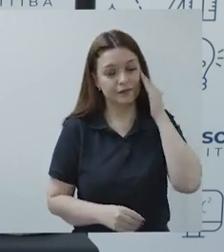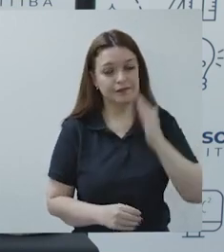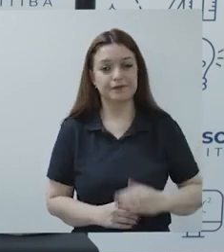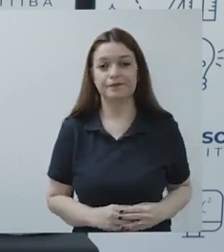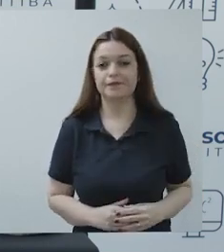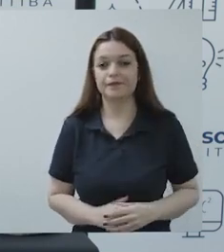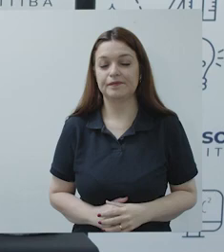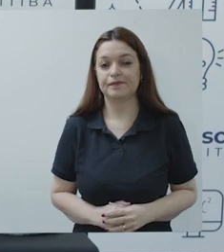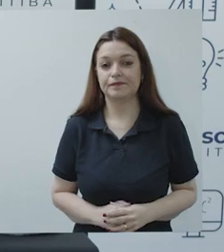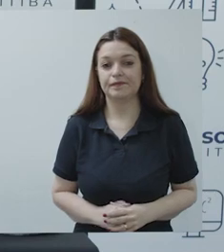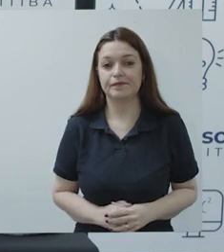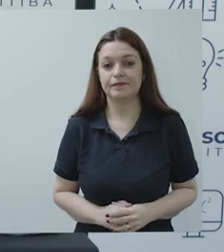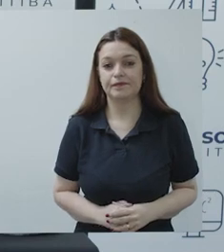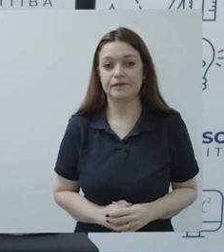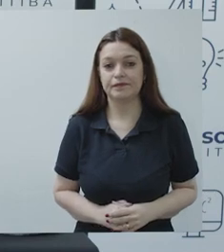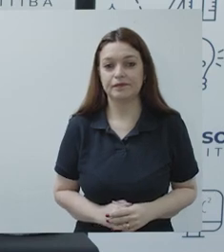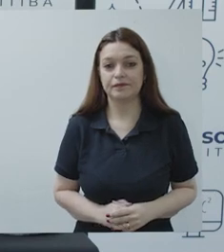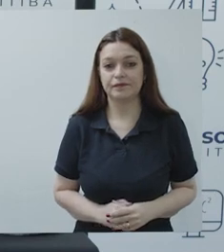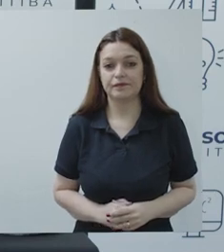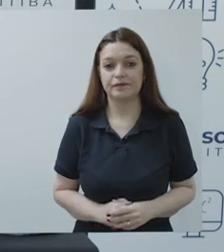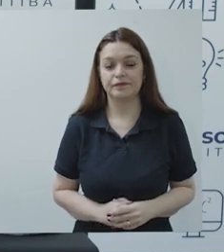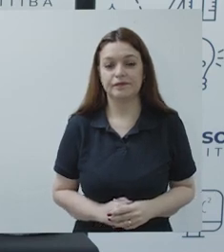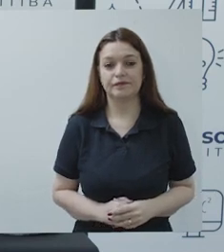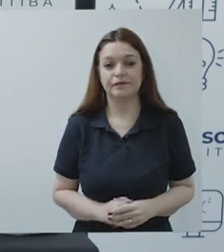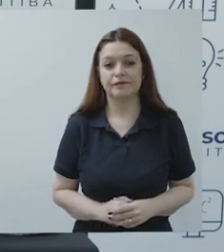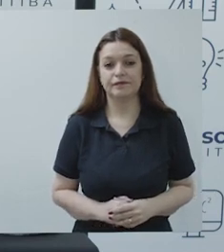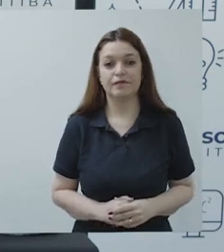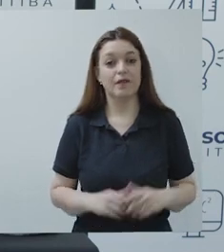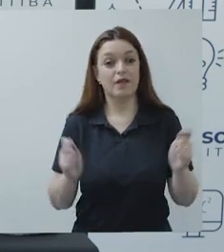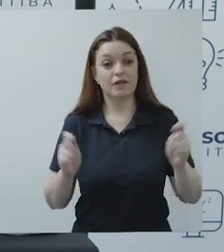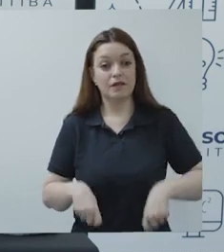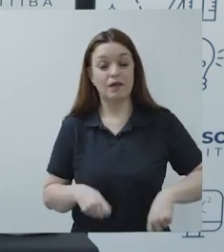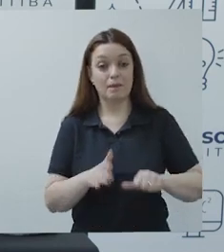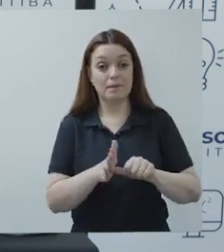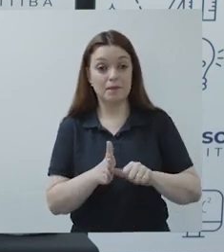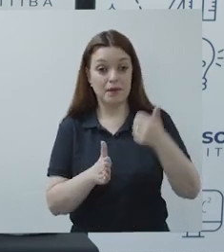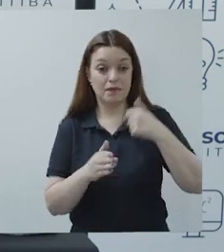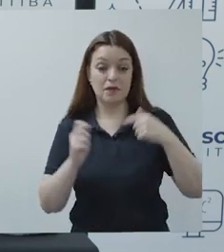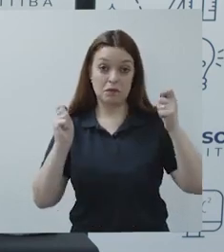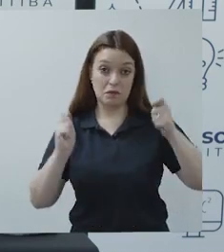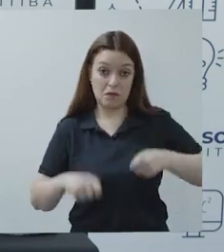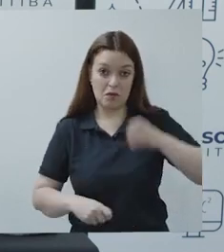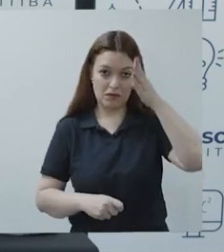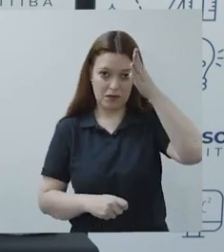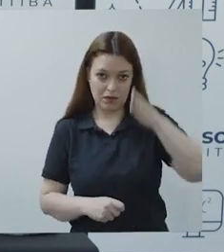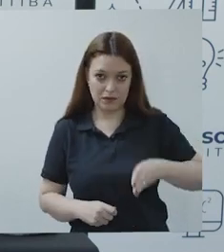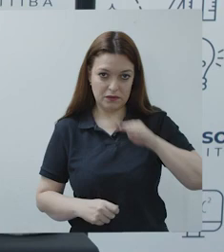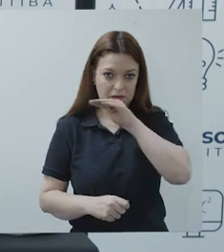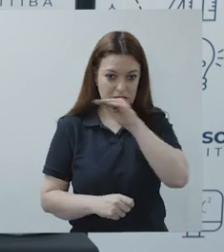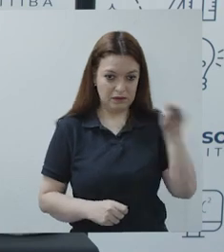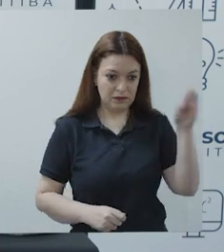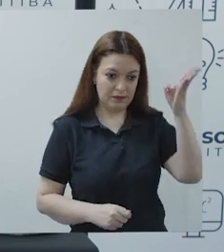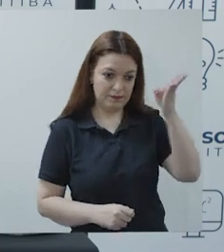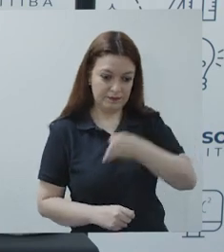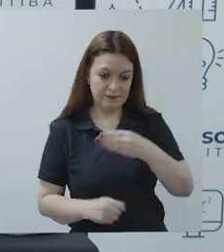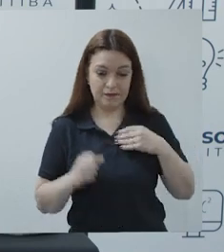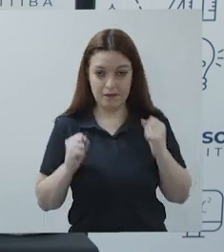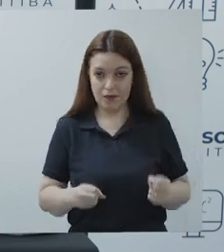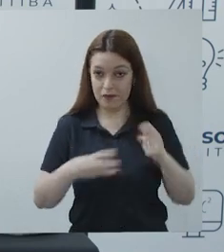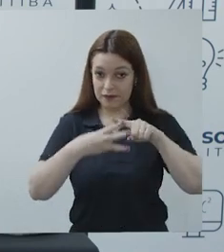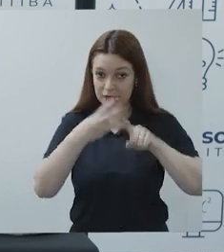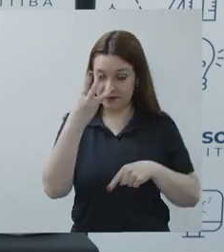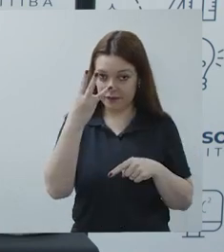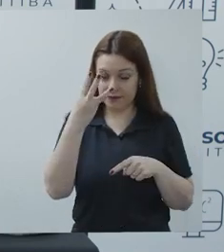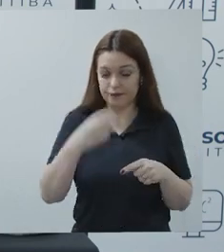Então, ganha quem fizer uma dessas linhas por primeiro. Primeiro. Uhum. Isso, tá bom? Tá bom, tá bom. Então, pra começar, a